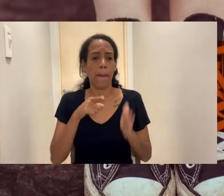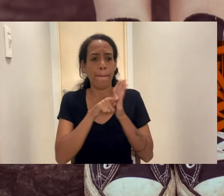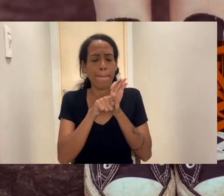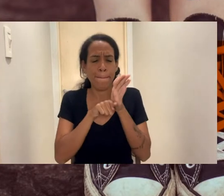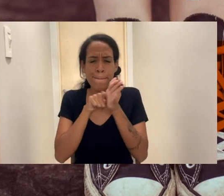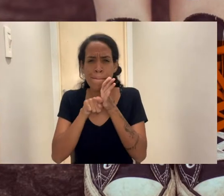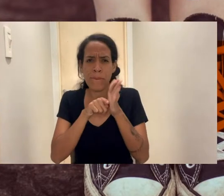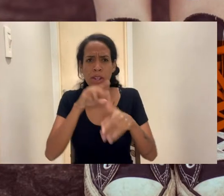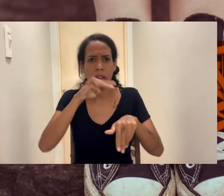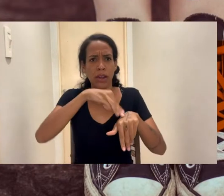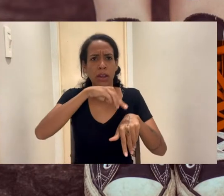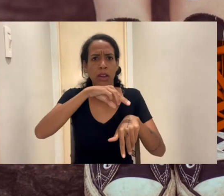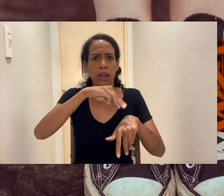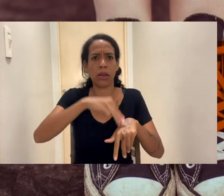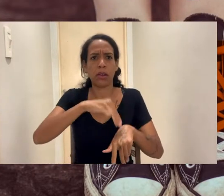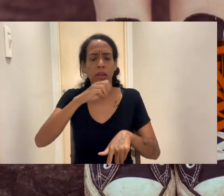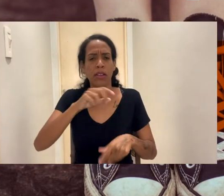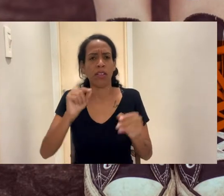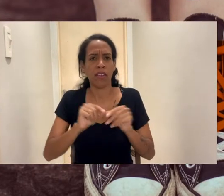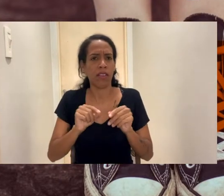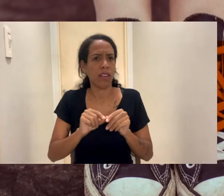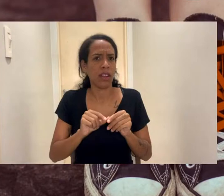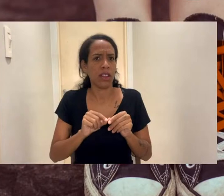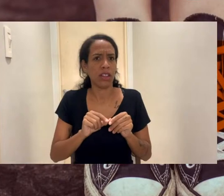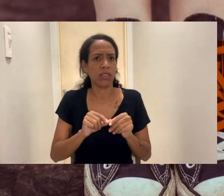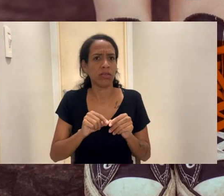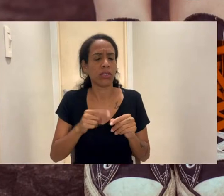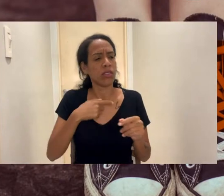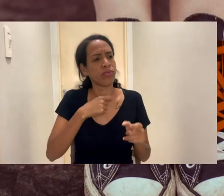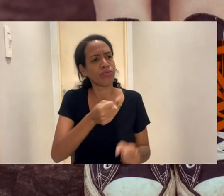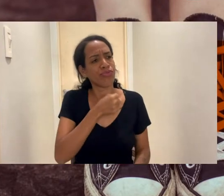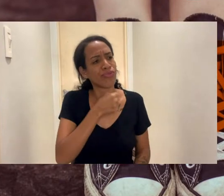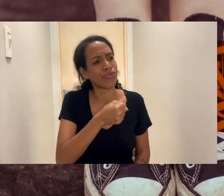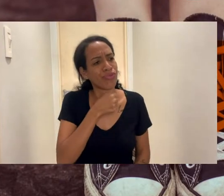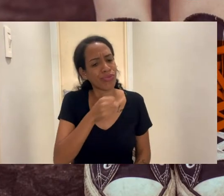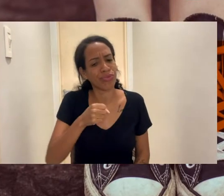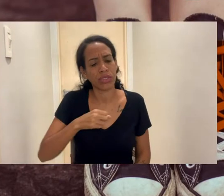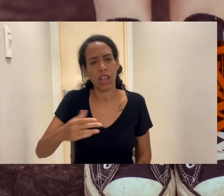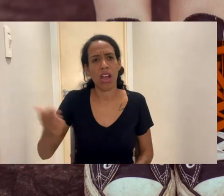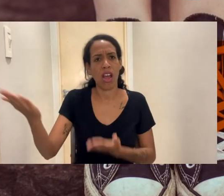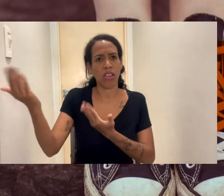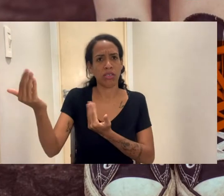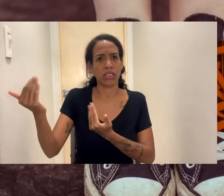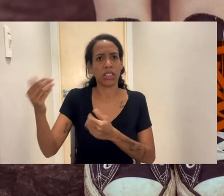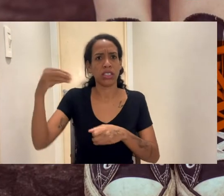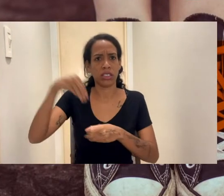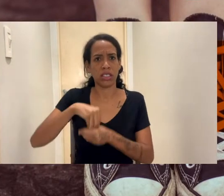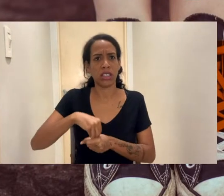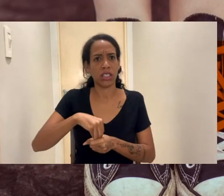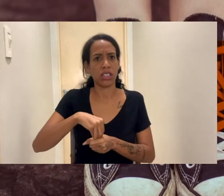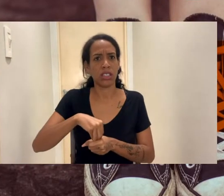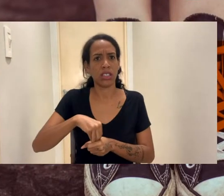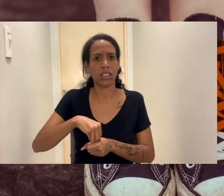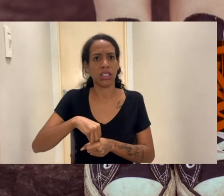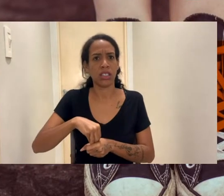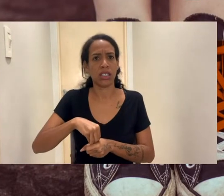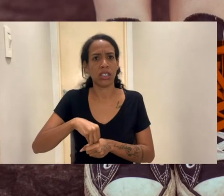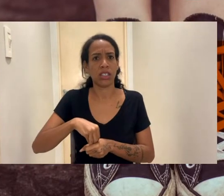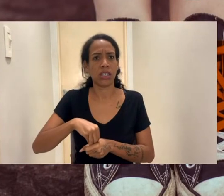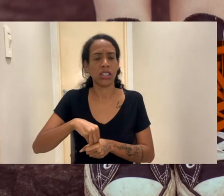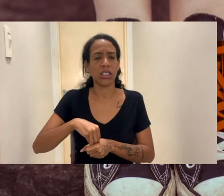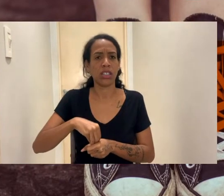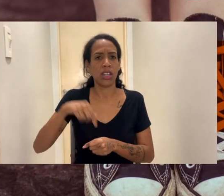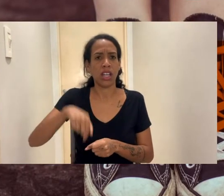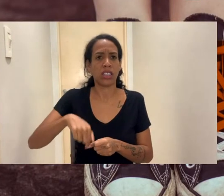mestrado, eu fiz uma série de entrevistas com adolescentes que estavam dentro de unidades de internação daqui